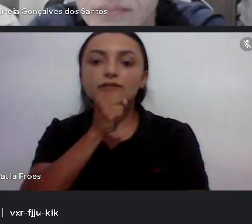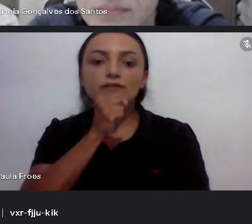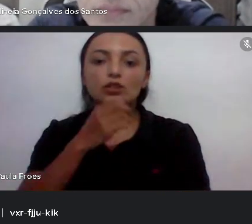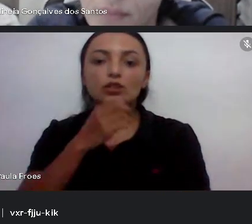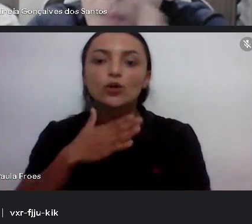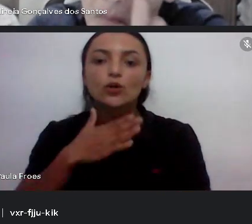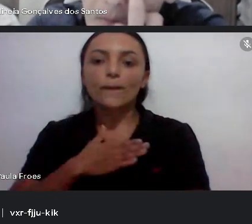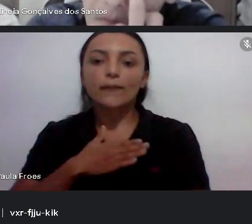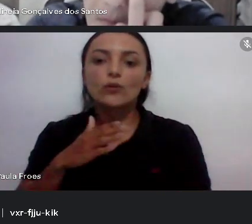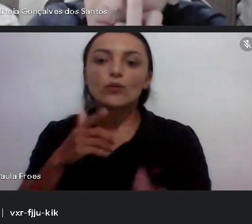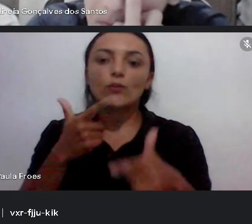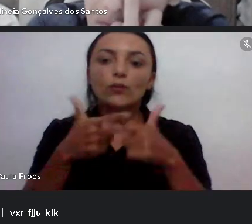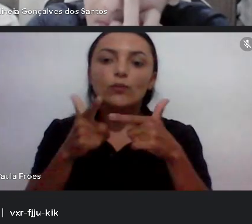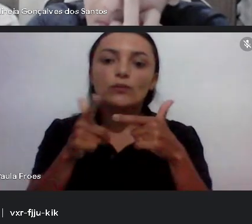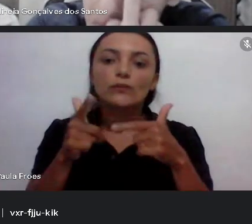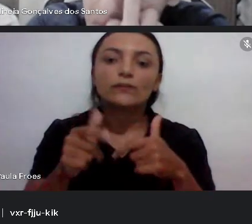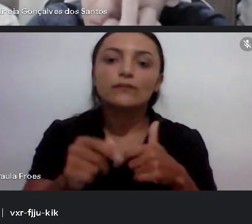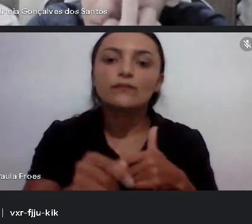Cris?